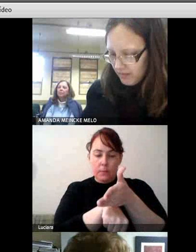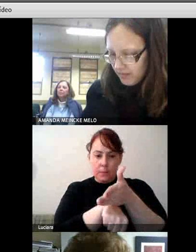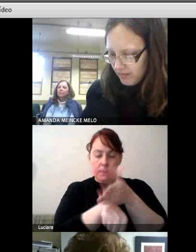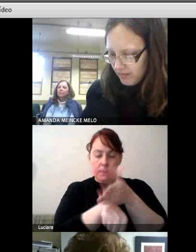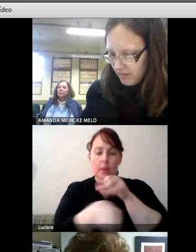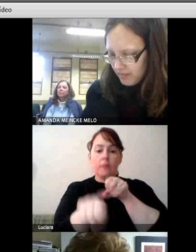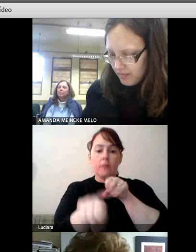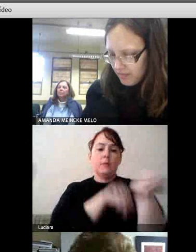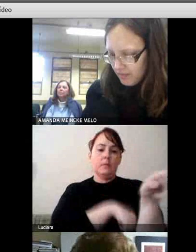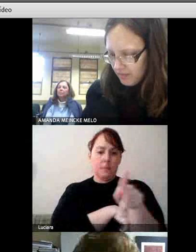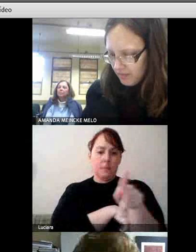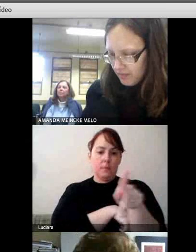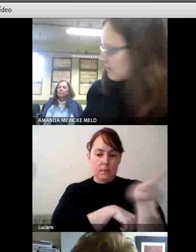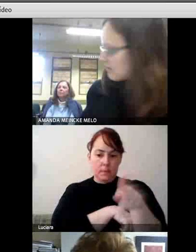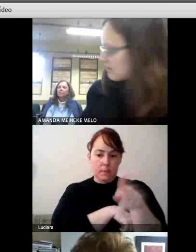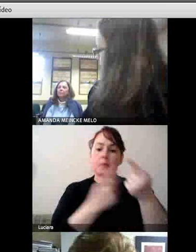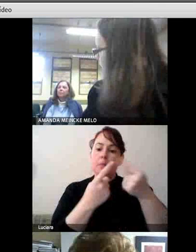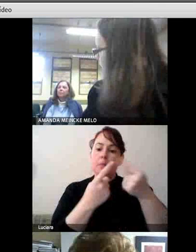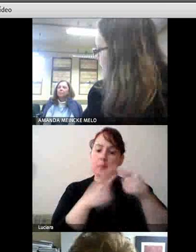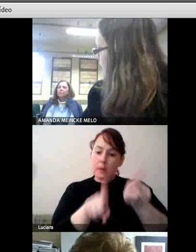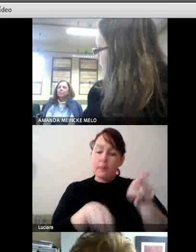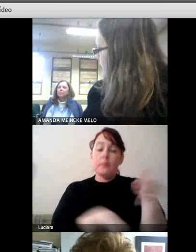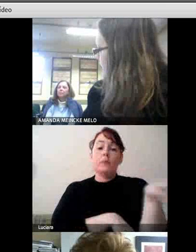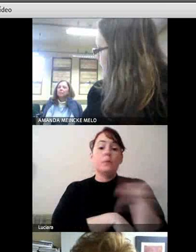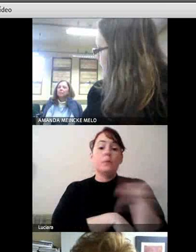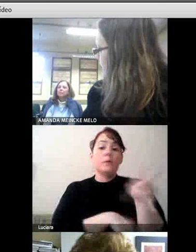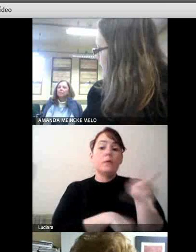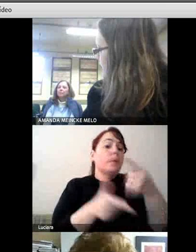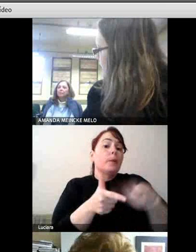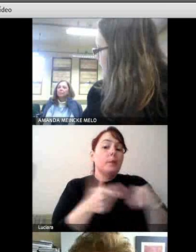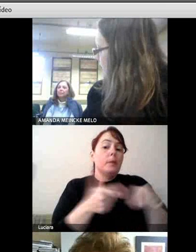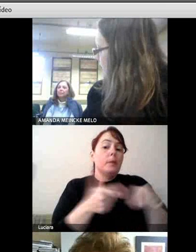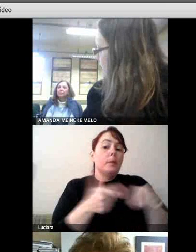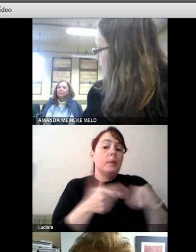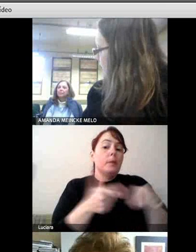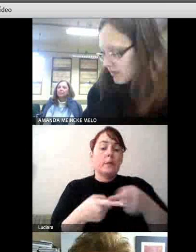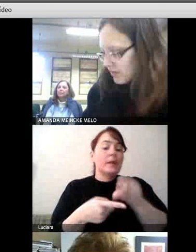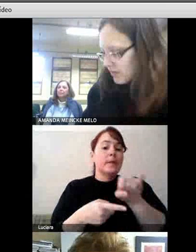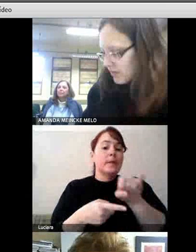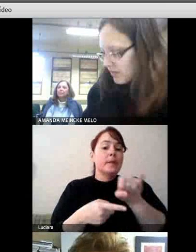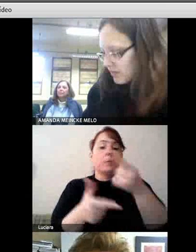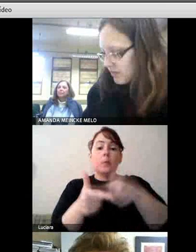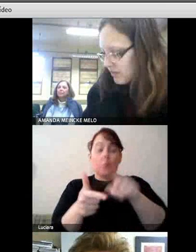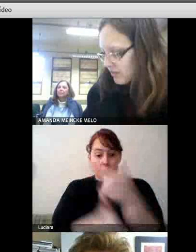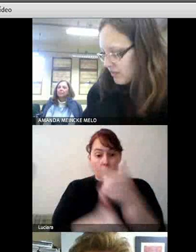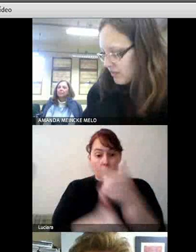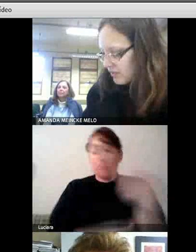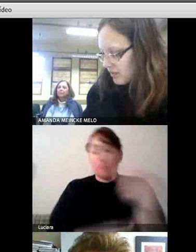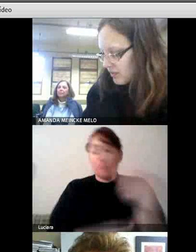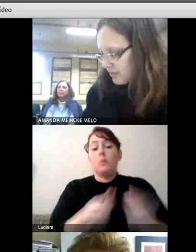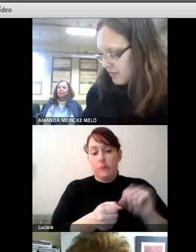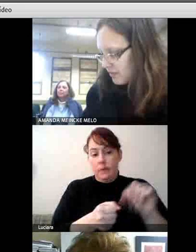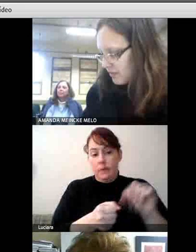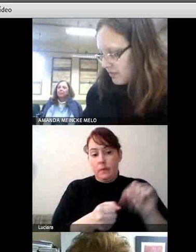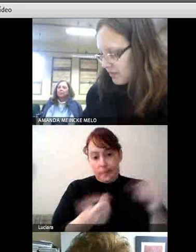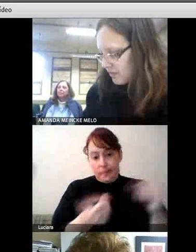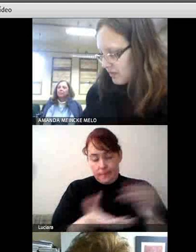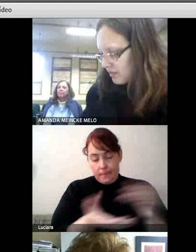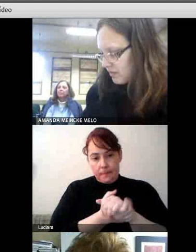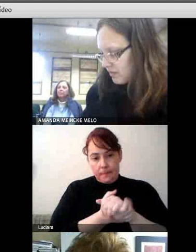vai planejar um curso, a formação, nós temos que ter sempre uma